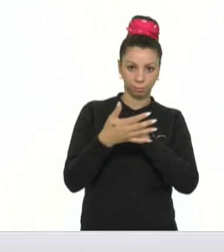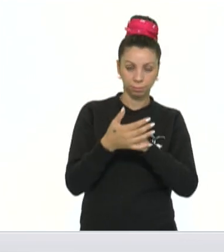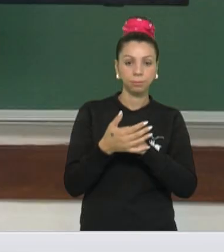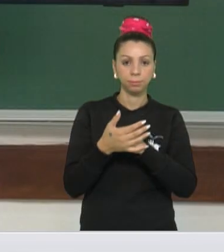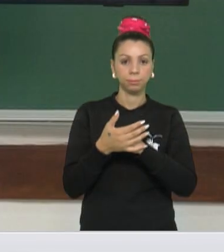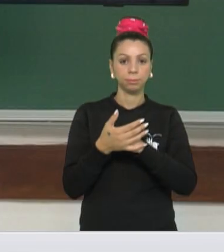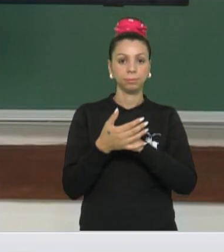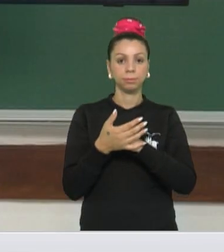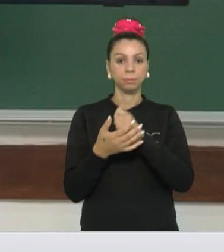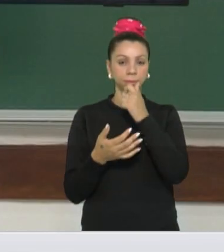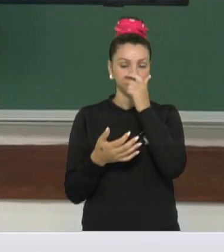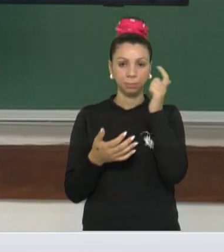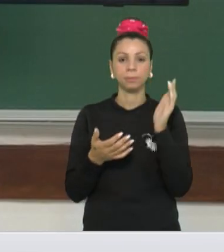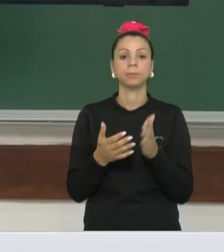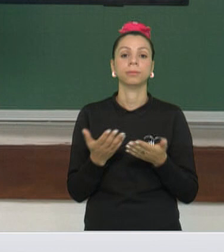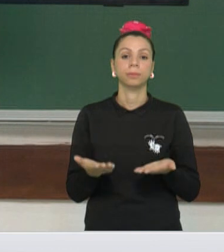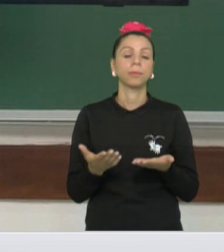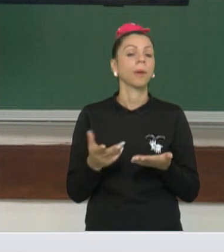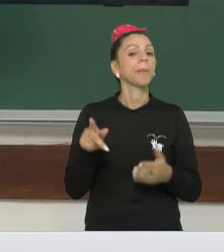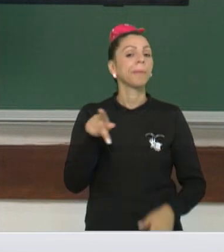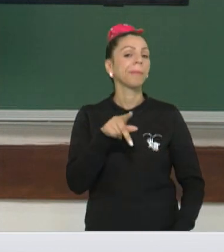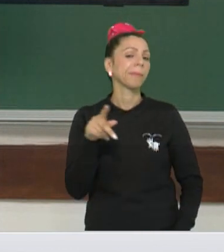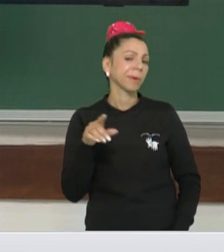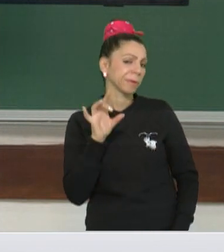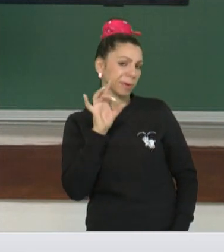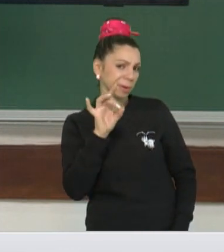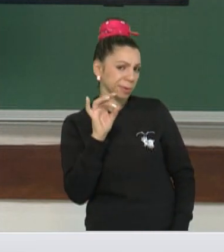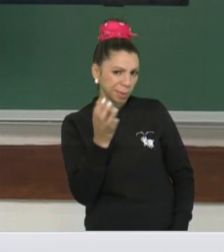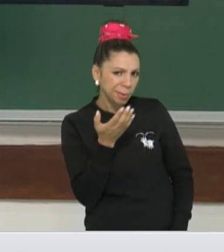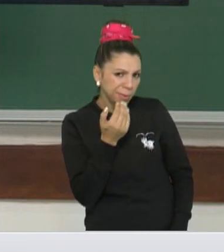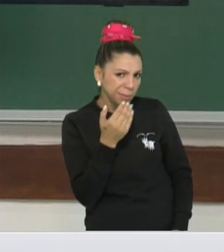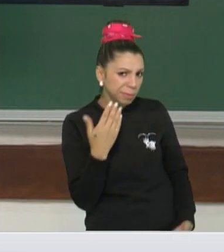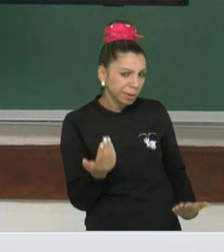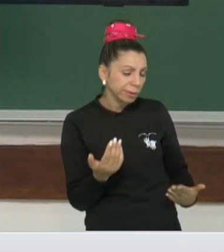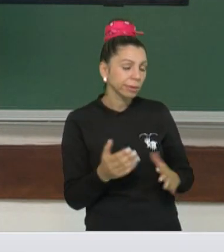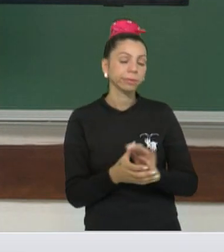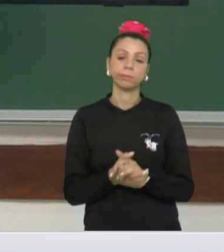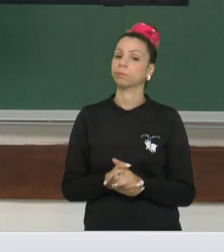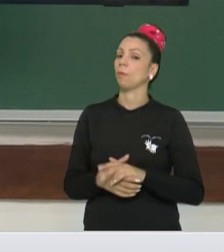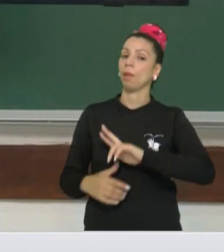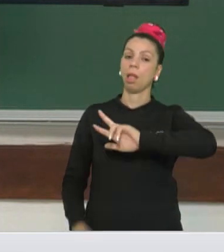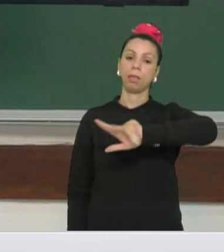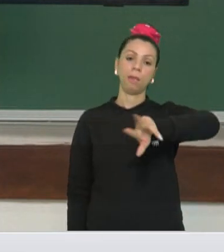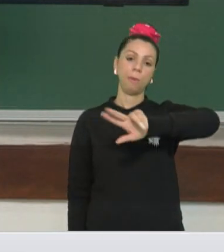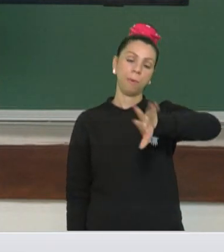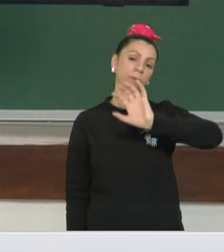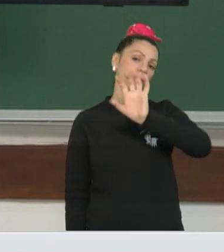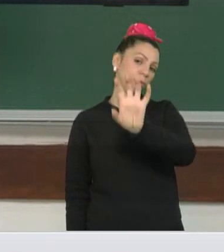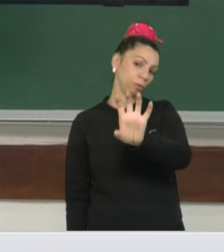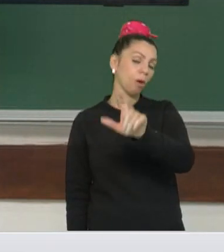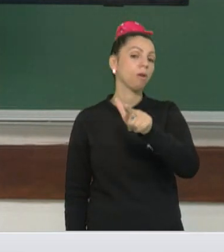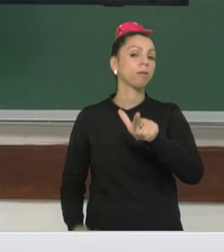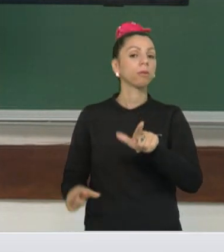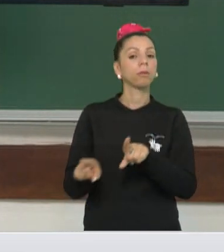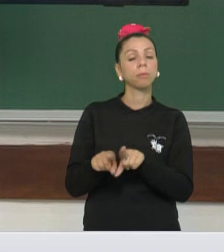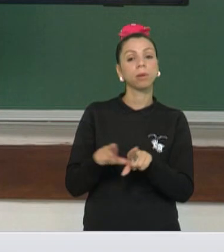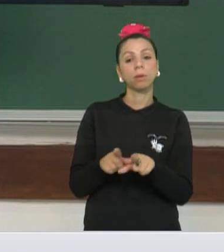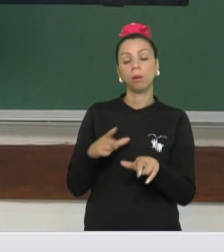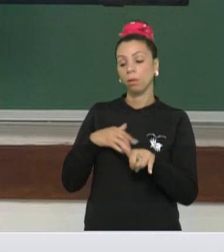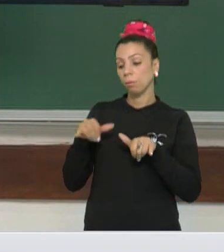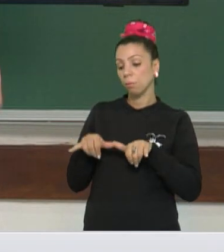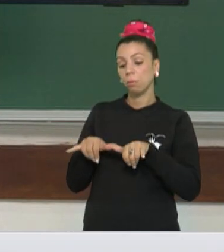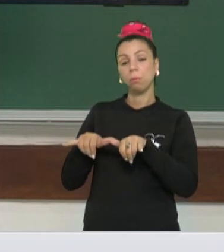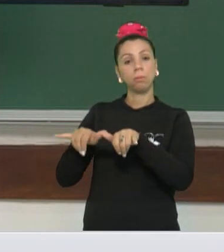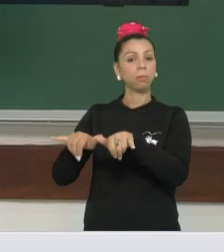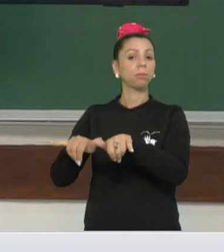coronavírus. Tá, professora, mas é só alimentação? Não, não é só alimentação. Inclusive tem no mercado, as pessoas,